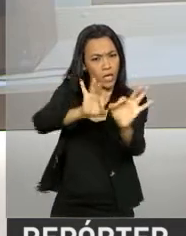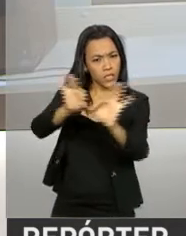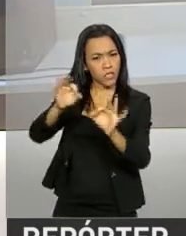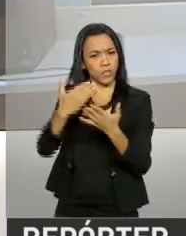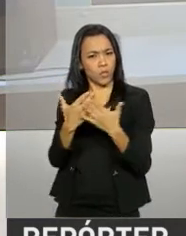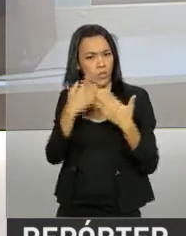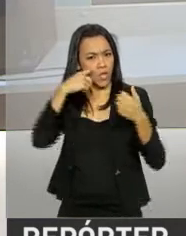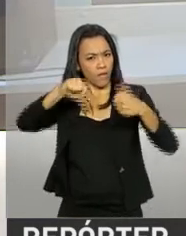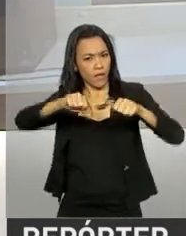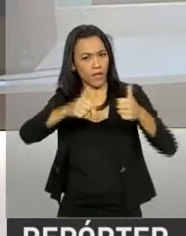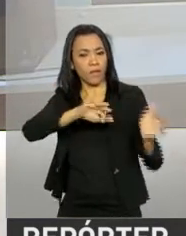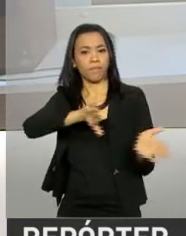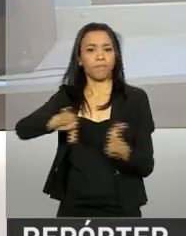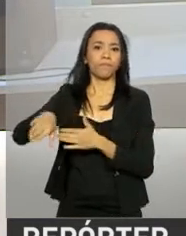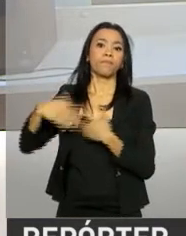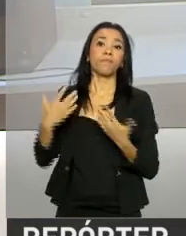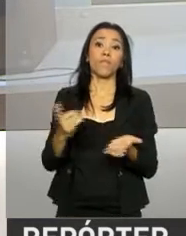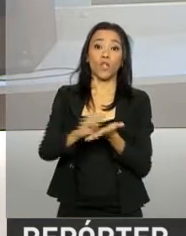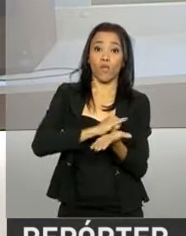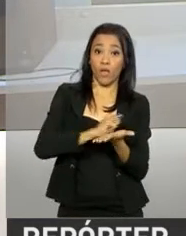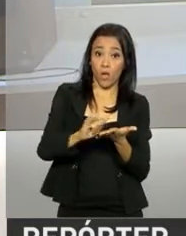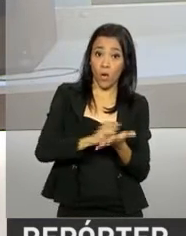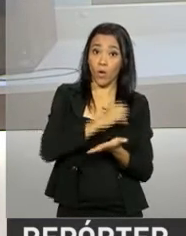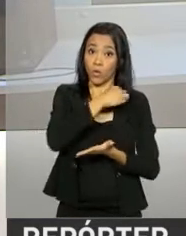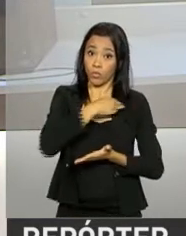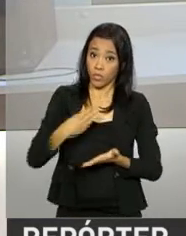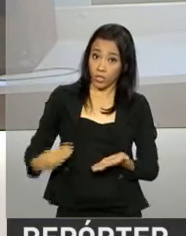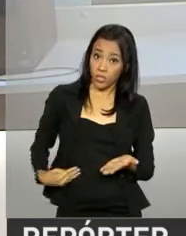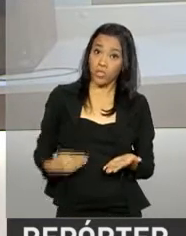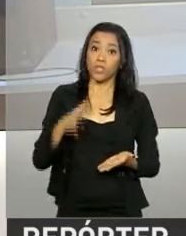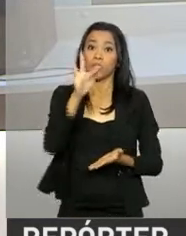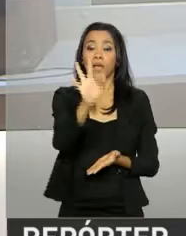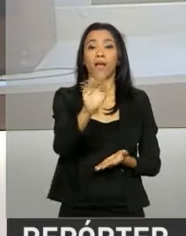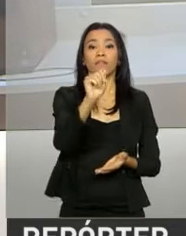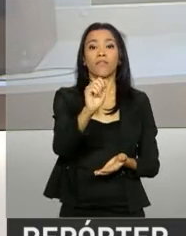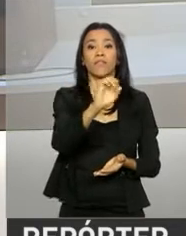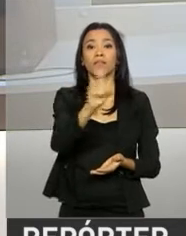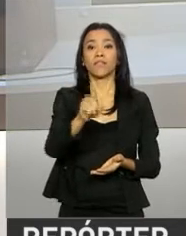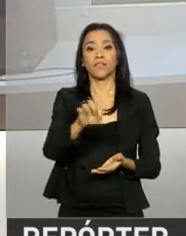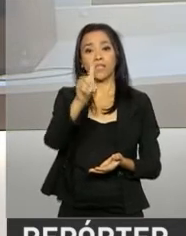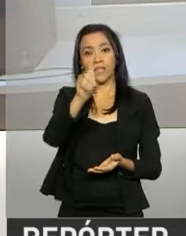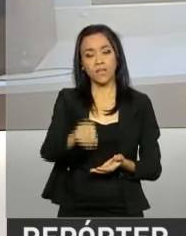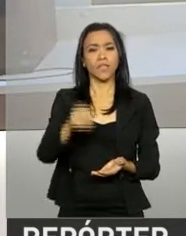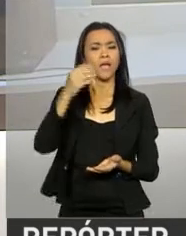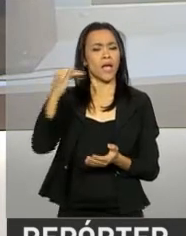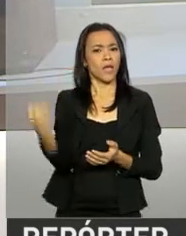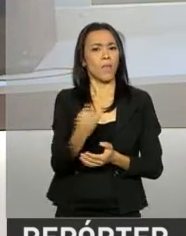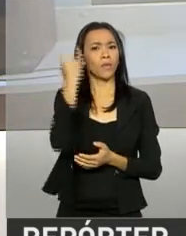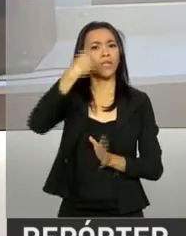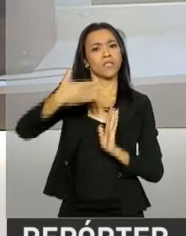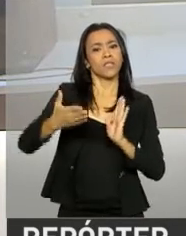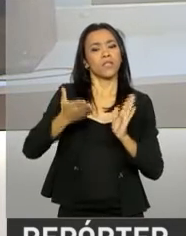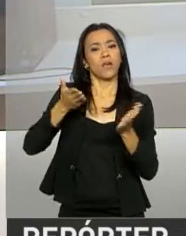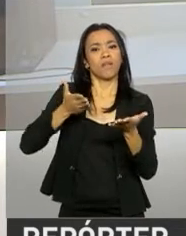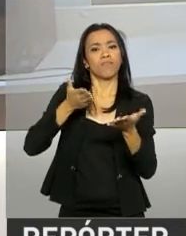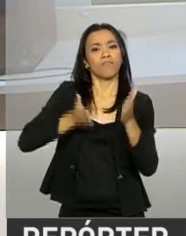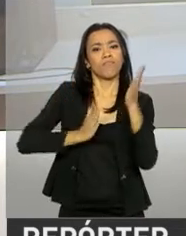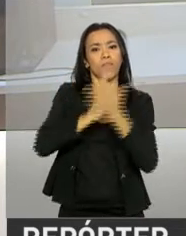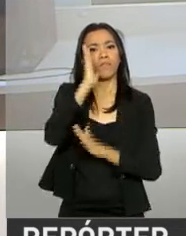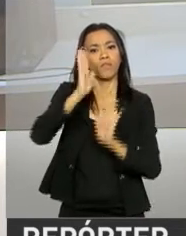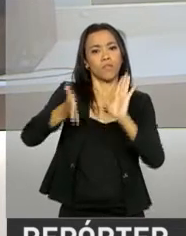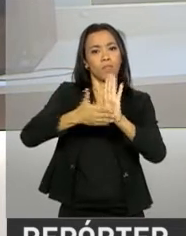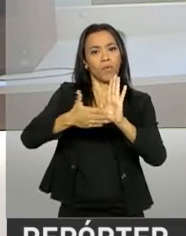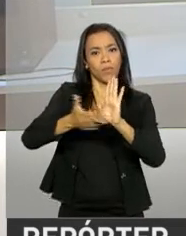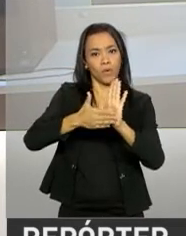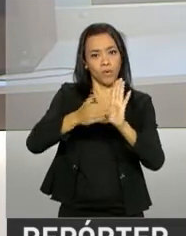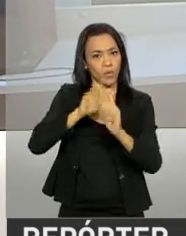ainda em nova york o ministro da fazenda voltou a defender a importância da aprovação da proposta de emenda à constituição que limita